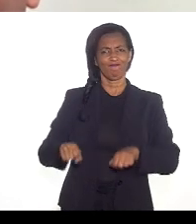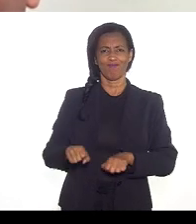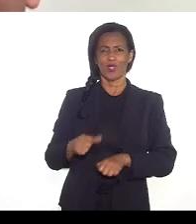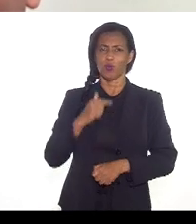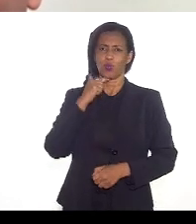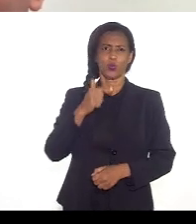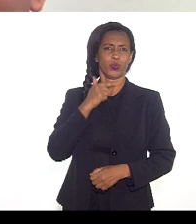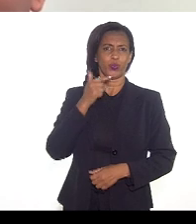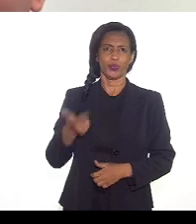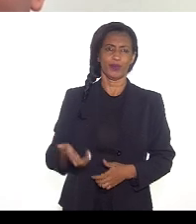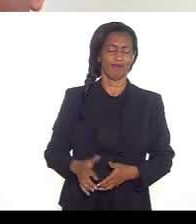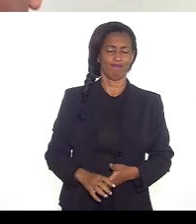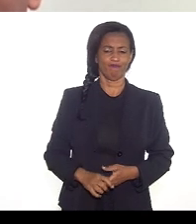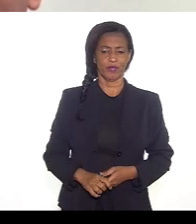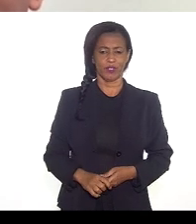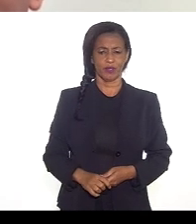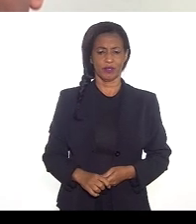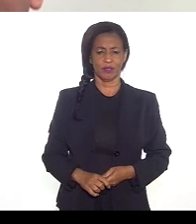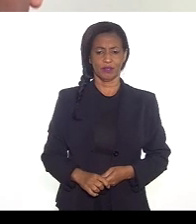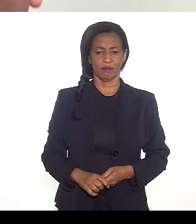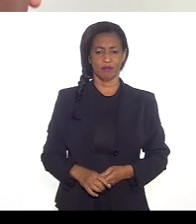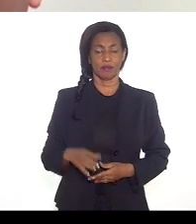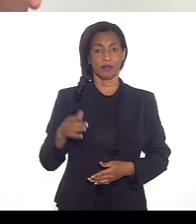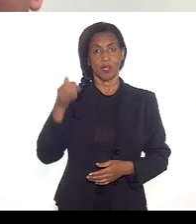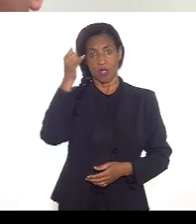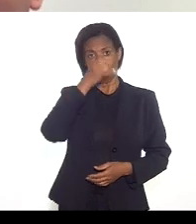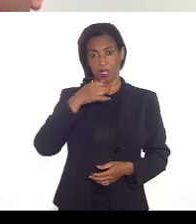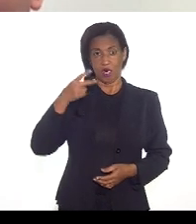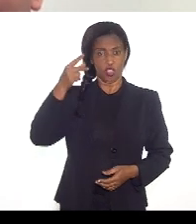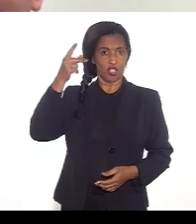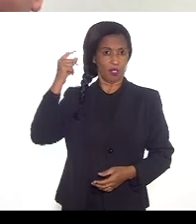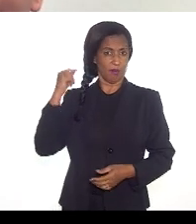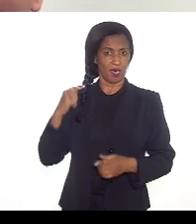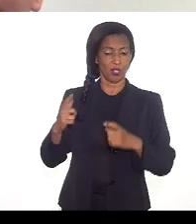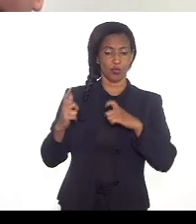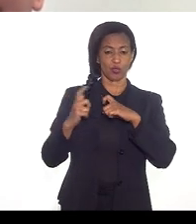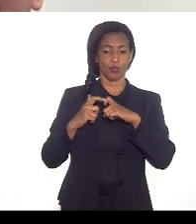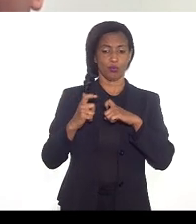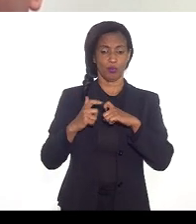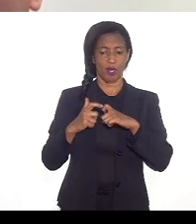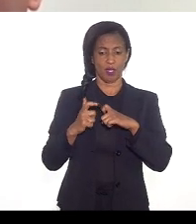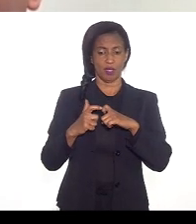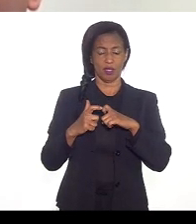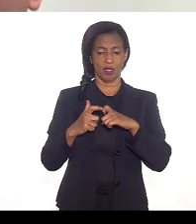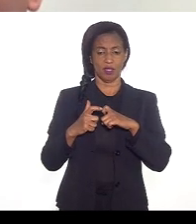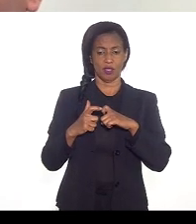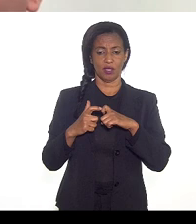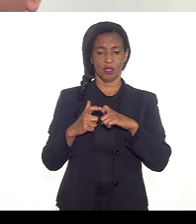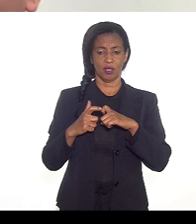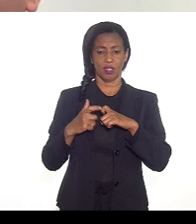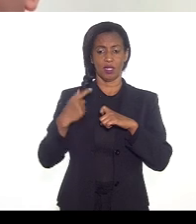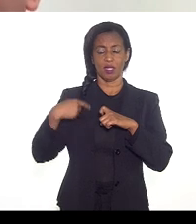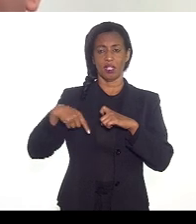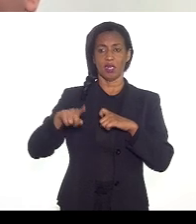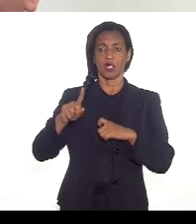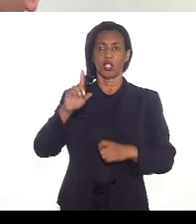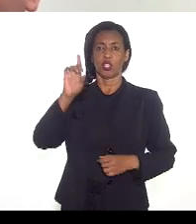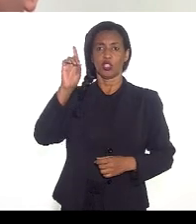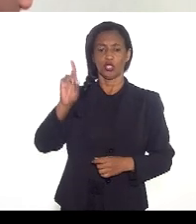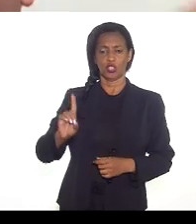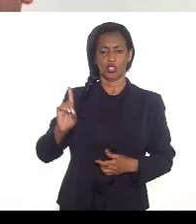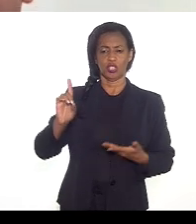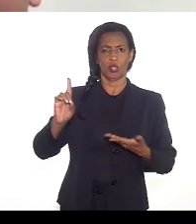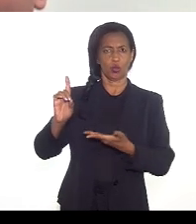funciona. Entendeu? Antigamente, os médicos, eles atendiam os diretores, atendiam